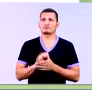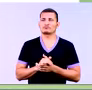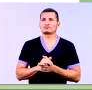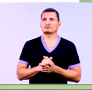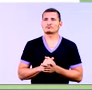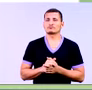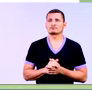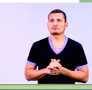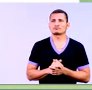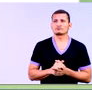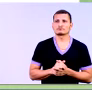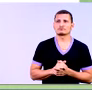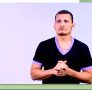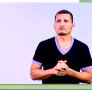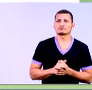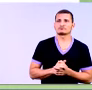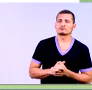então.